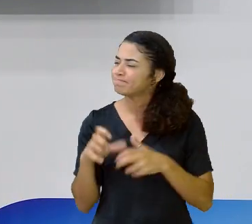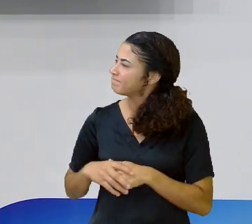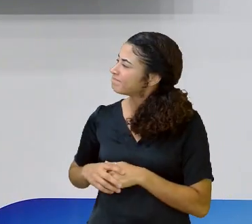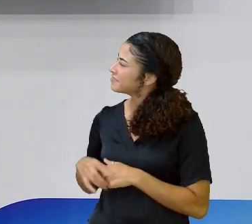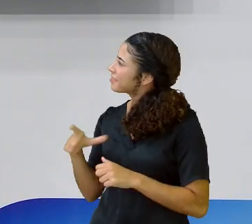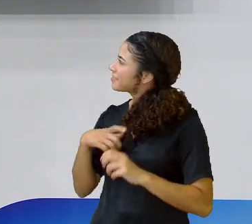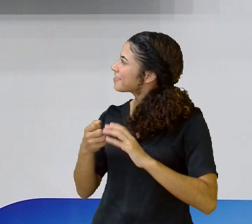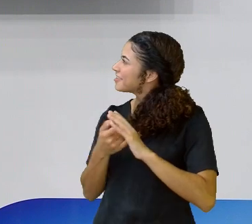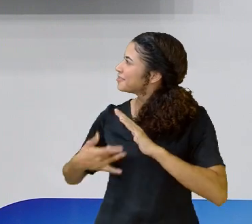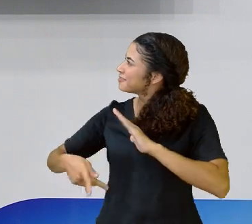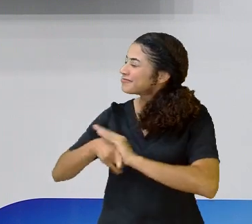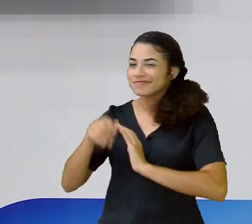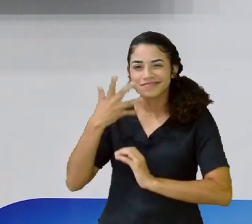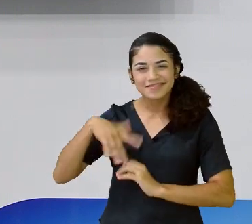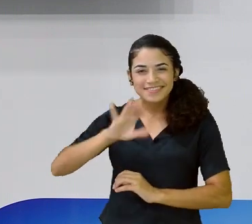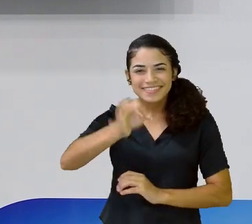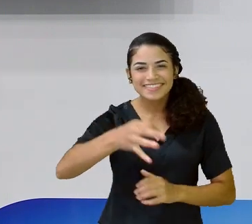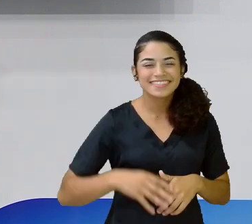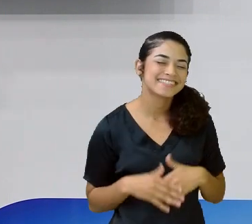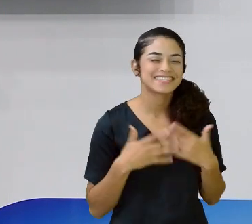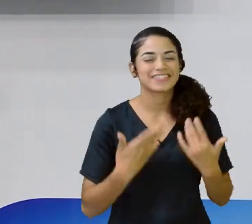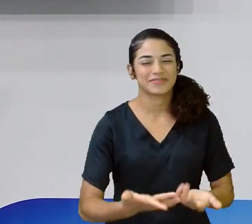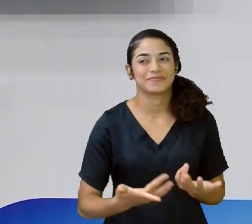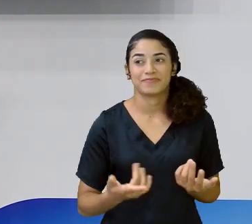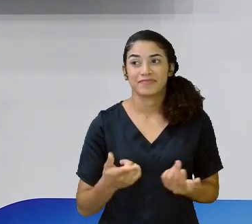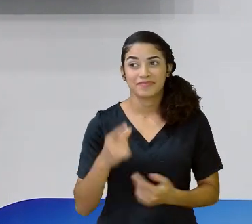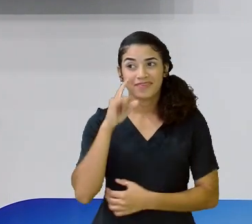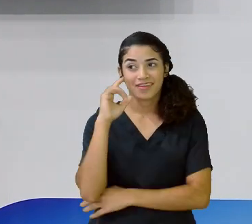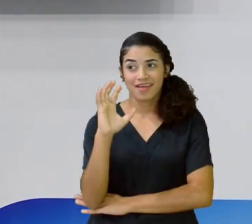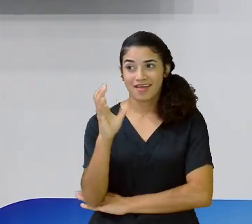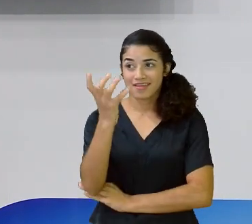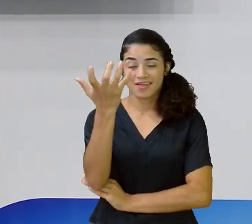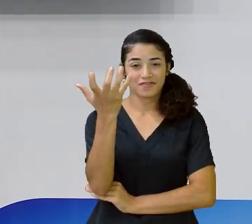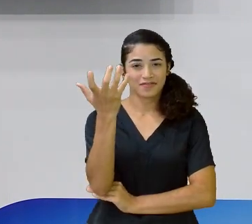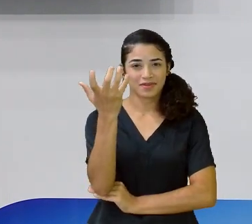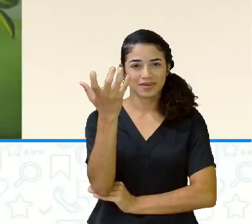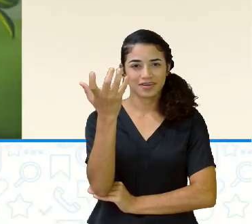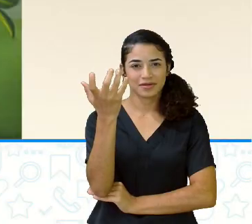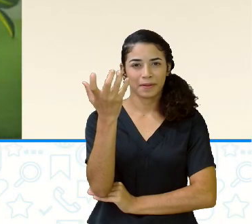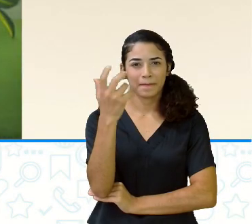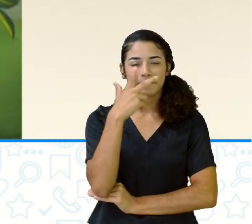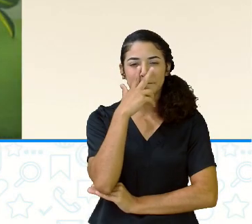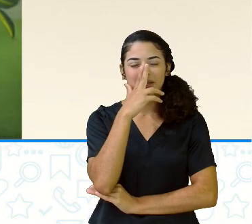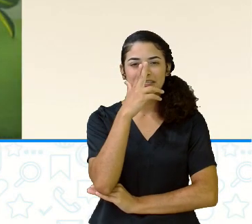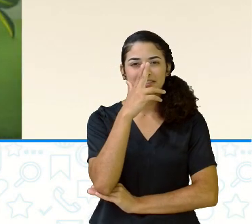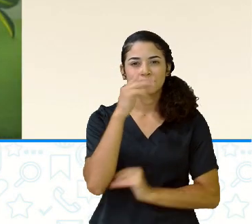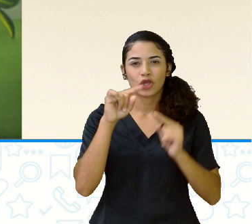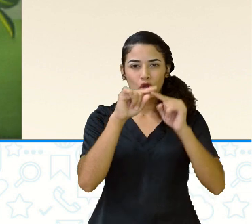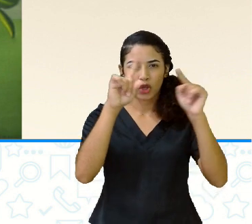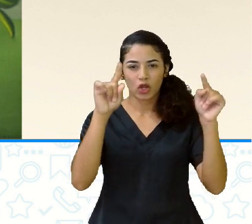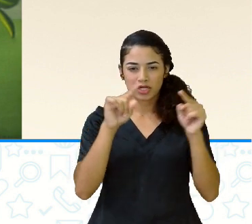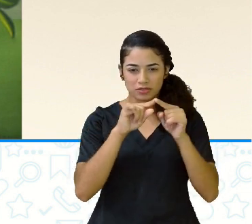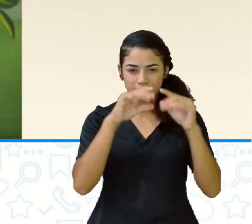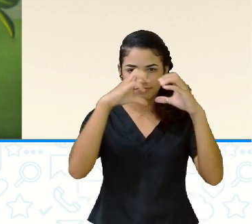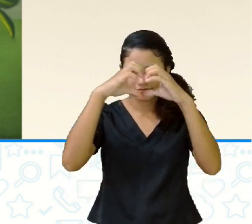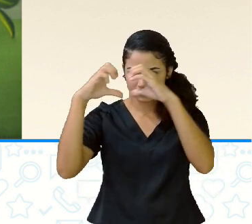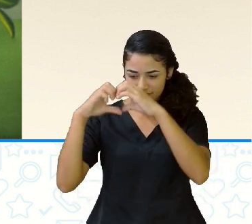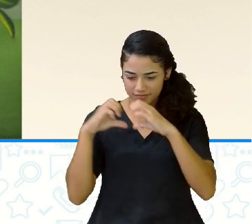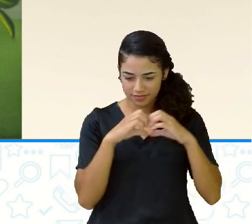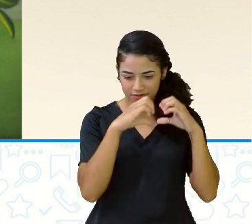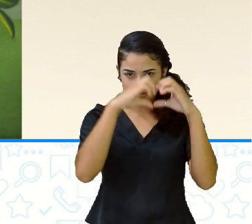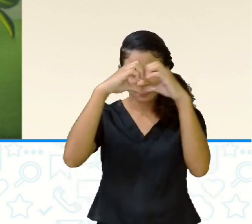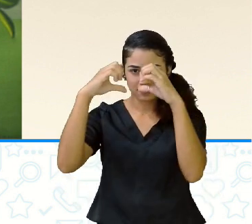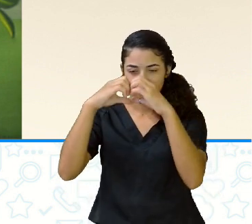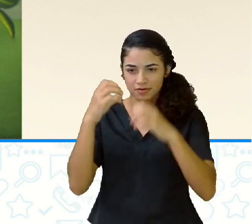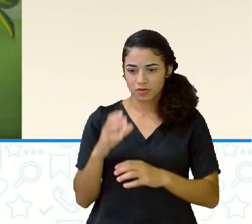tem características de ser um quadro infantil. Olha só a árvore como é pintada, ela pintou a árvore parecendo como se fossem uns coraçõezinhos,